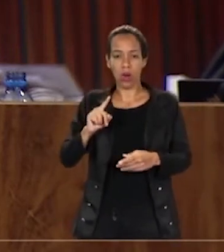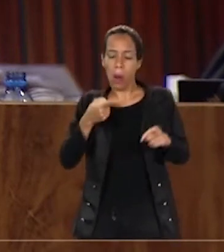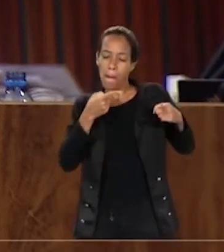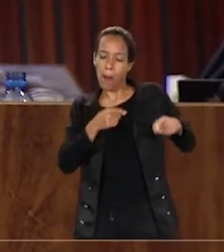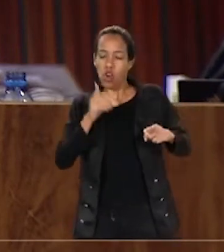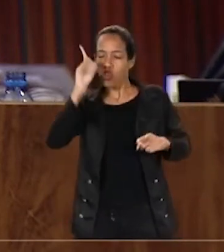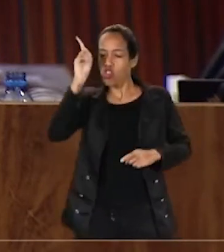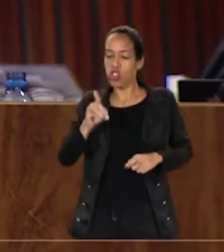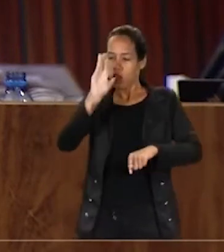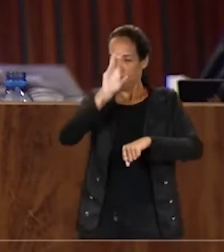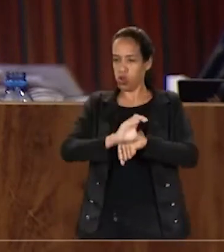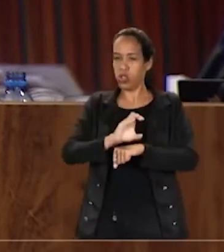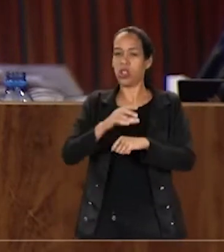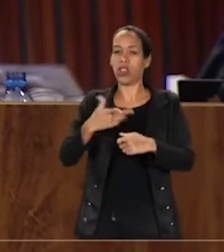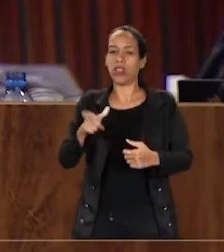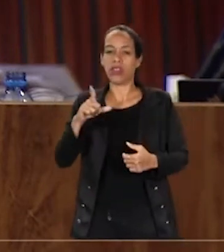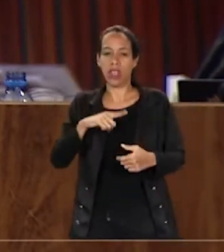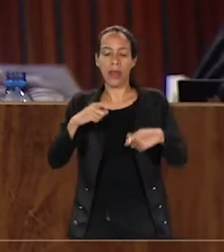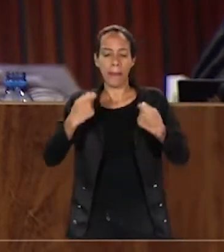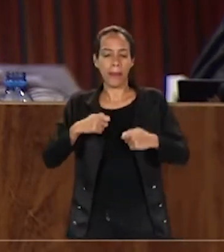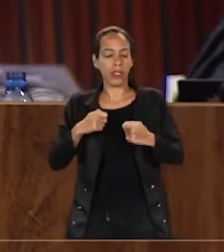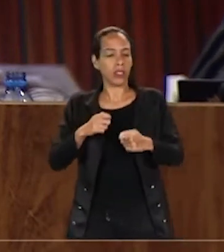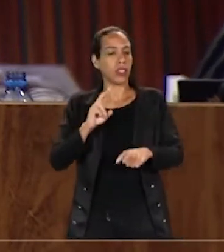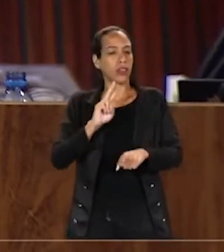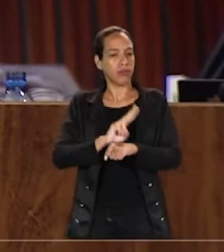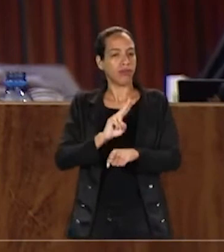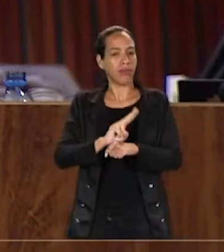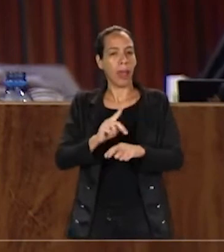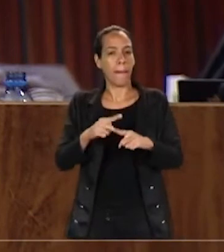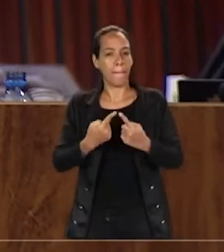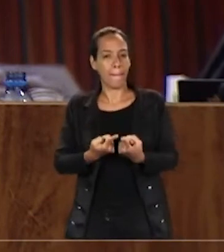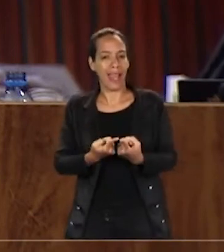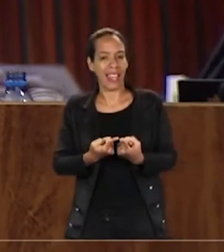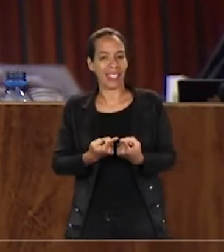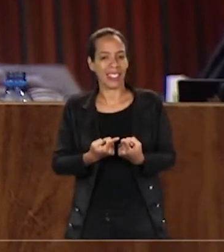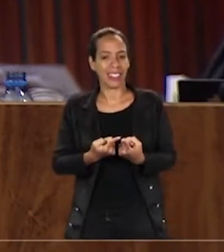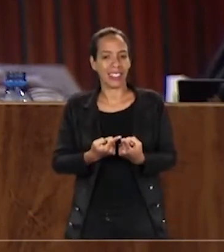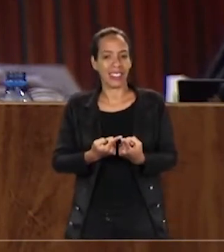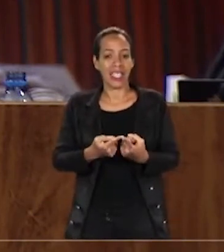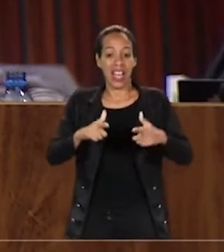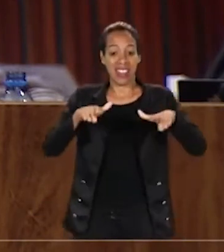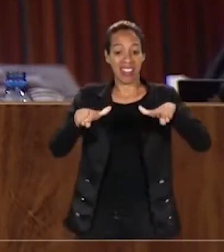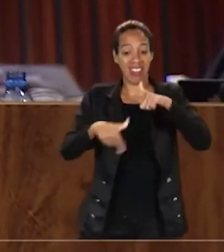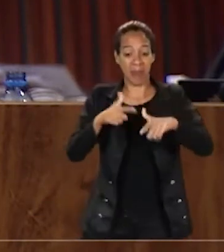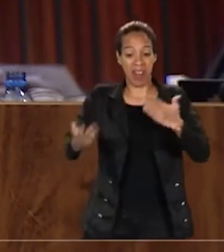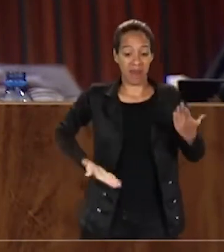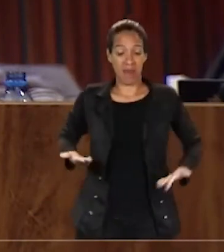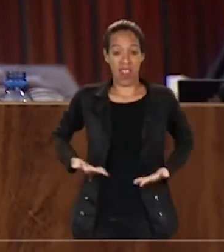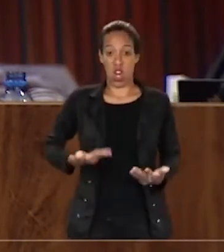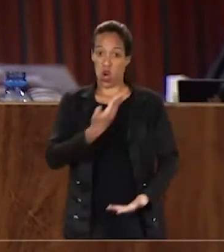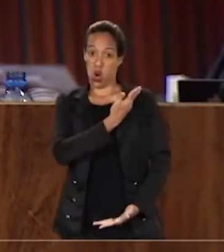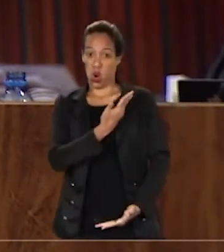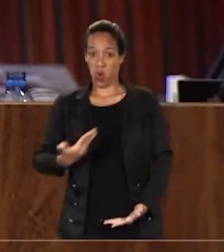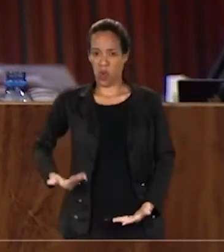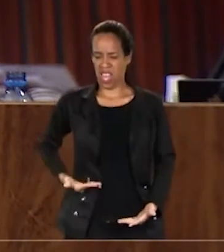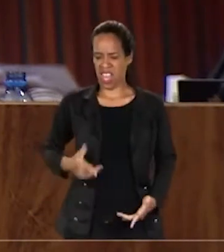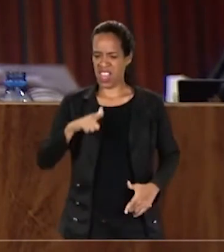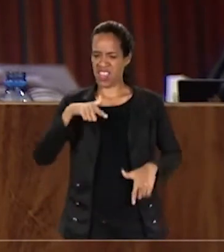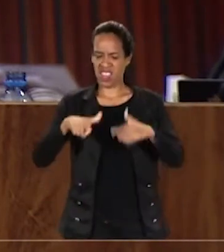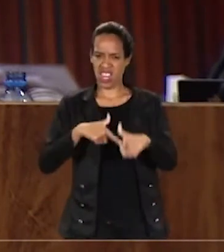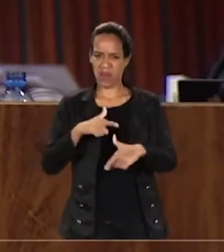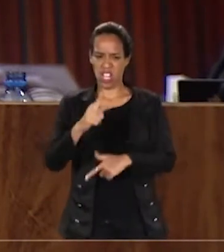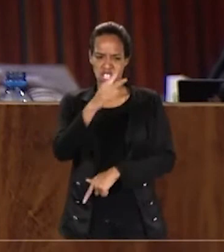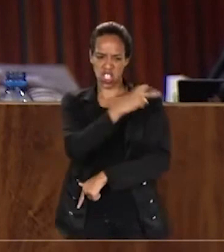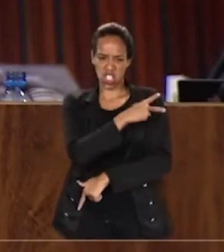direito constitucional tem que ser preservadas agora exercer a competência pública para propralar com a legitimidade